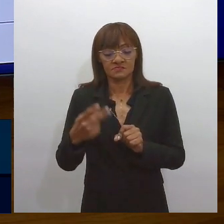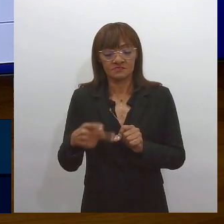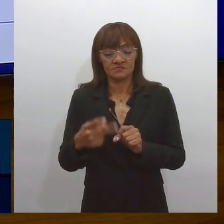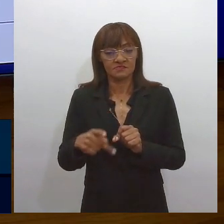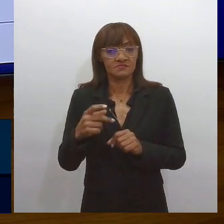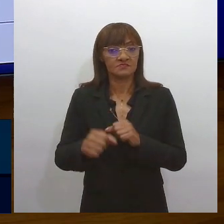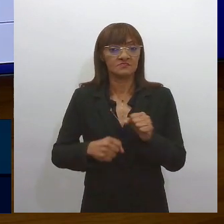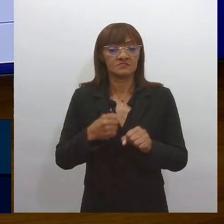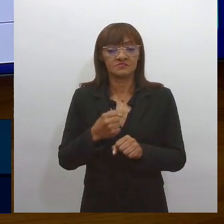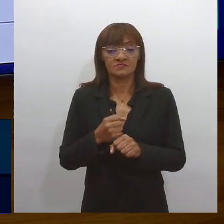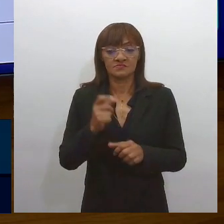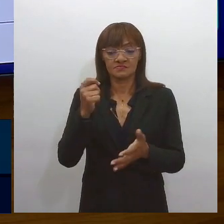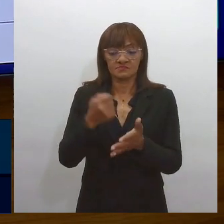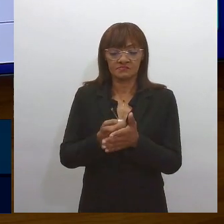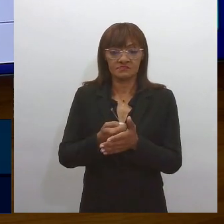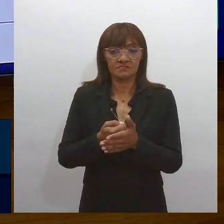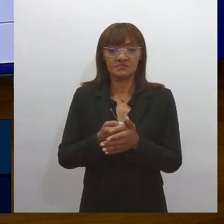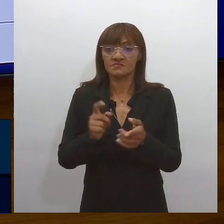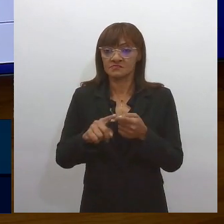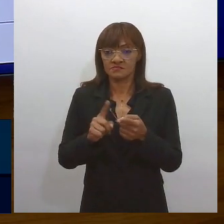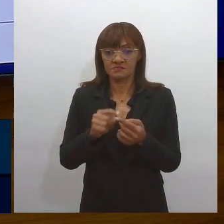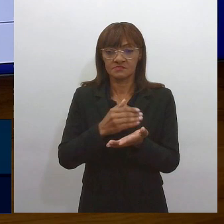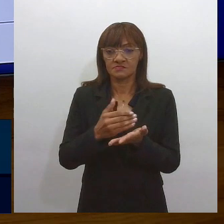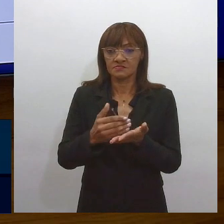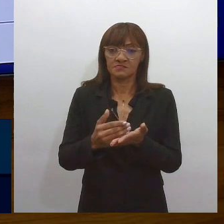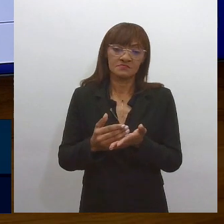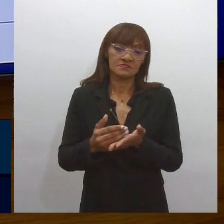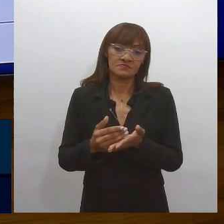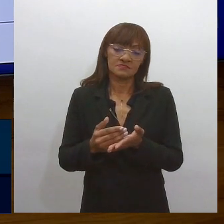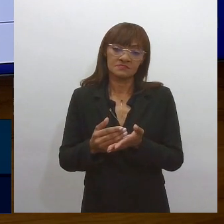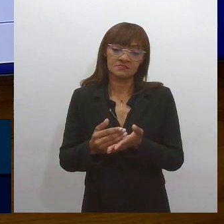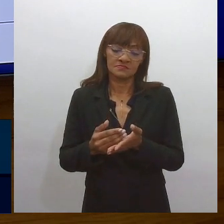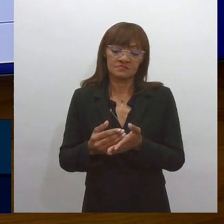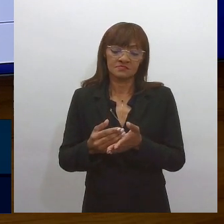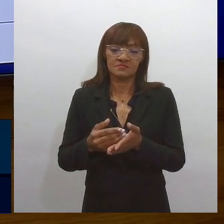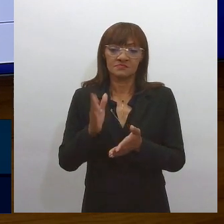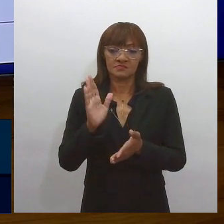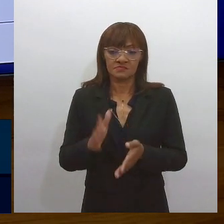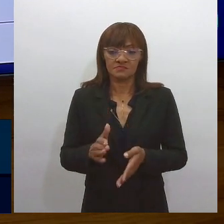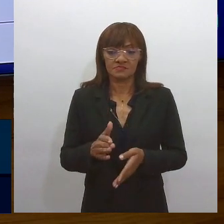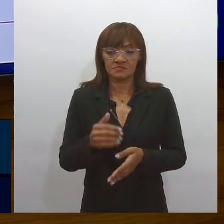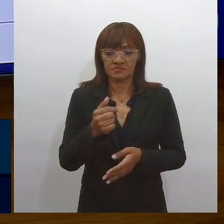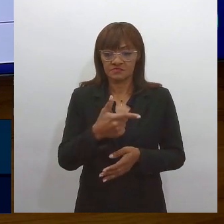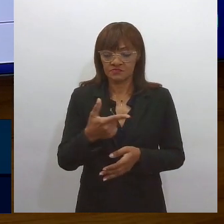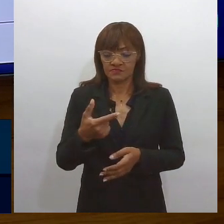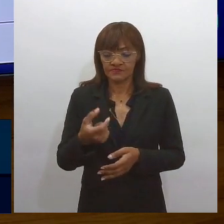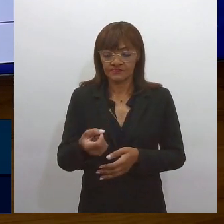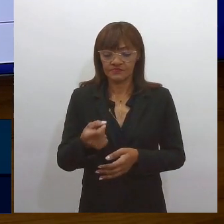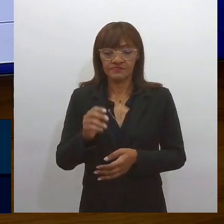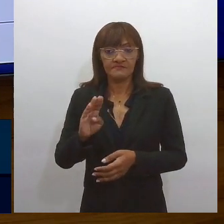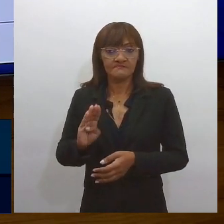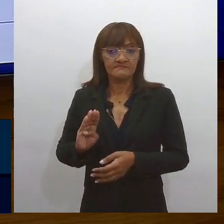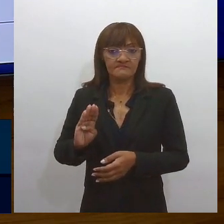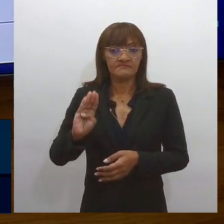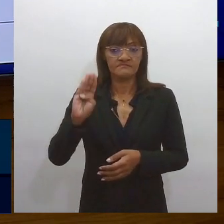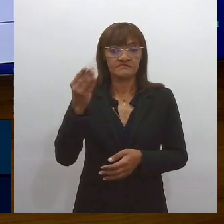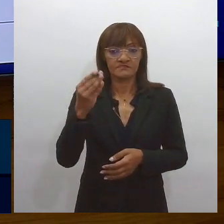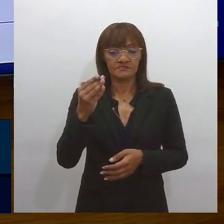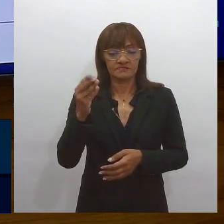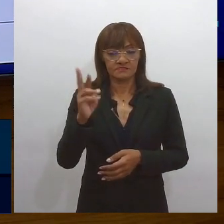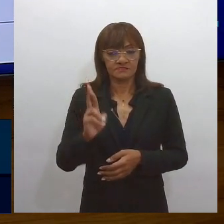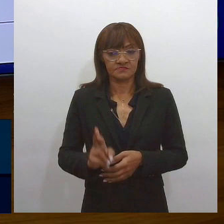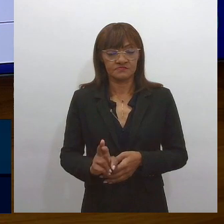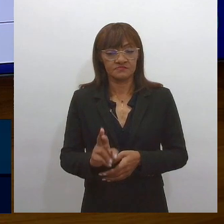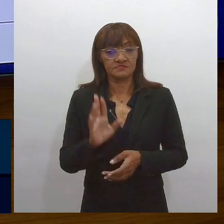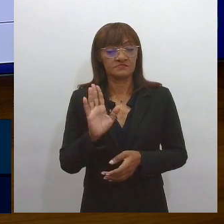eh do ano anterior de cerca de R bilhões deais é um dos maiores orçamentos da